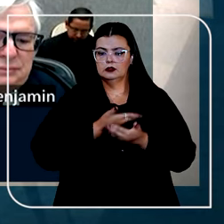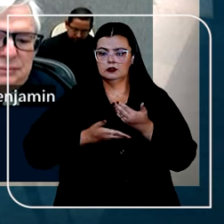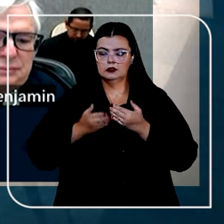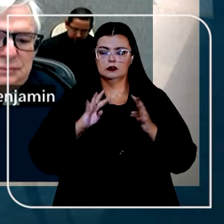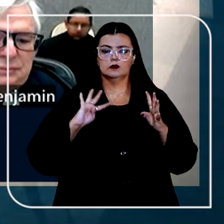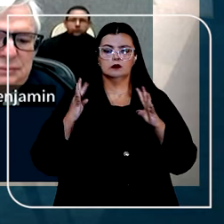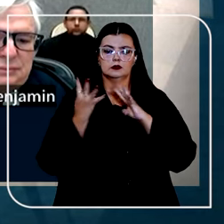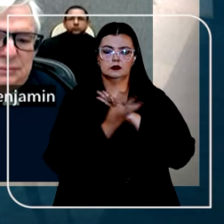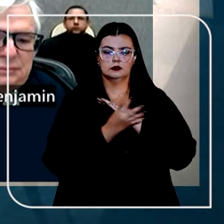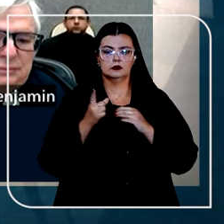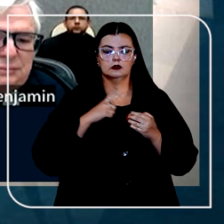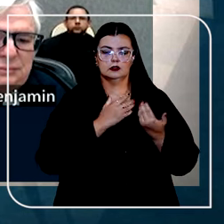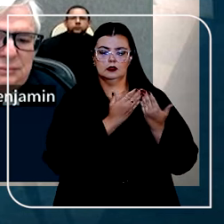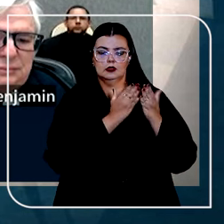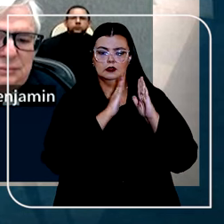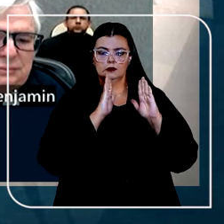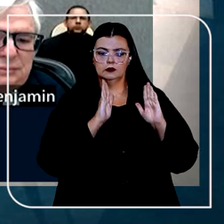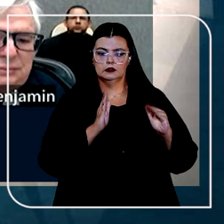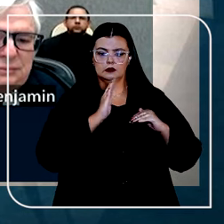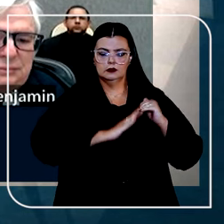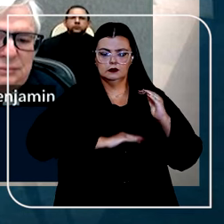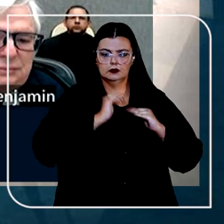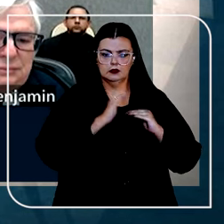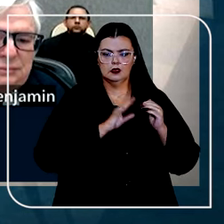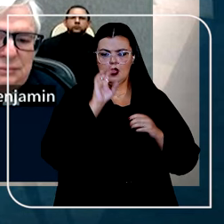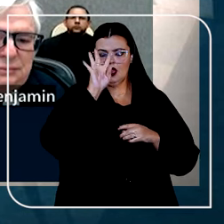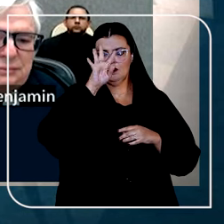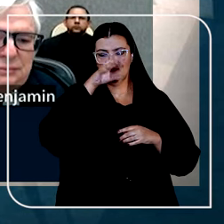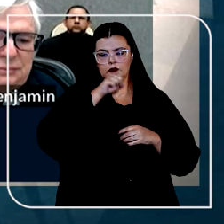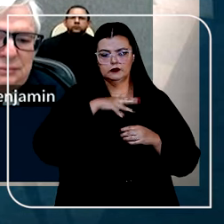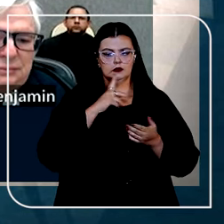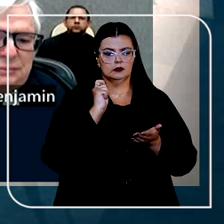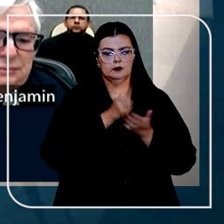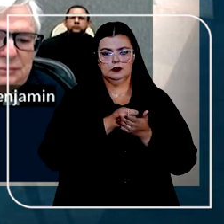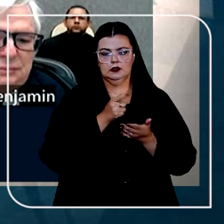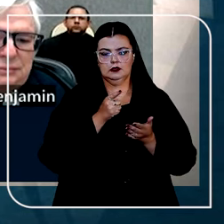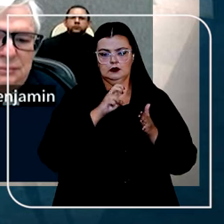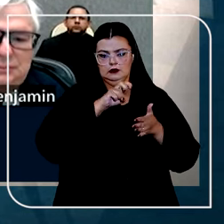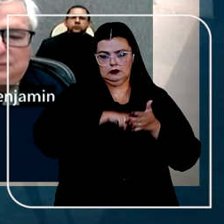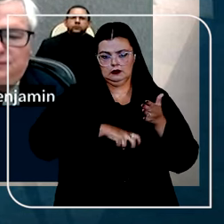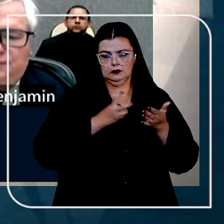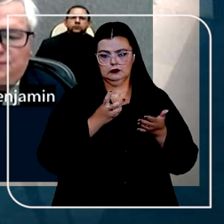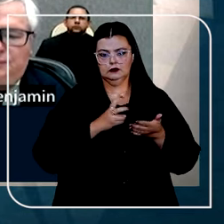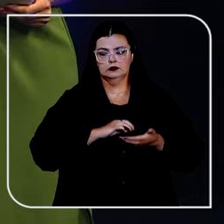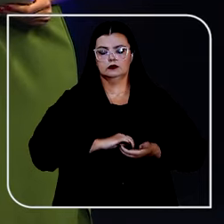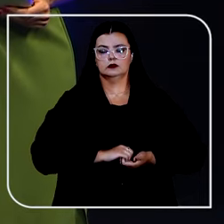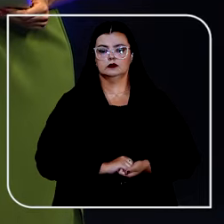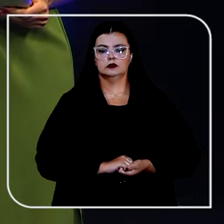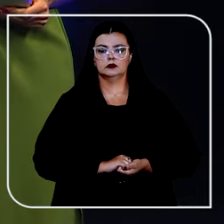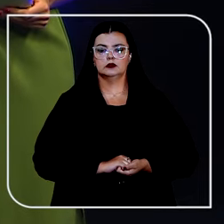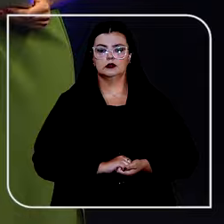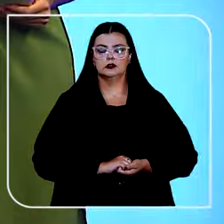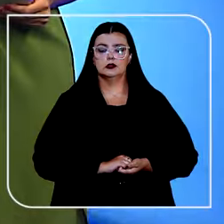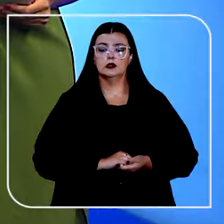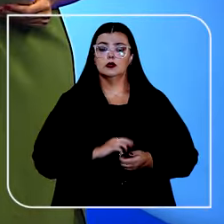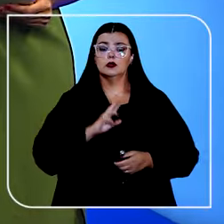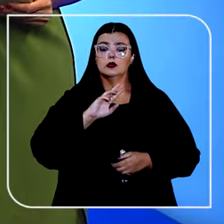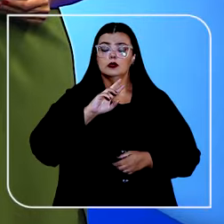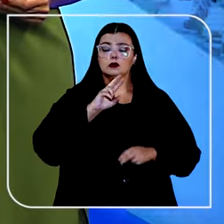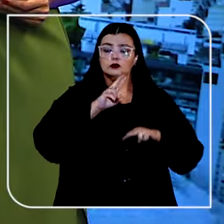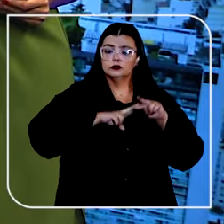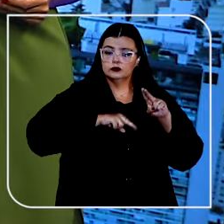comercial pode resultar em aberturas para práticas abusivas de não pagamento de tributos em junho vai